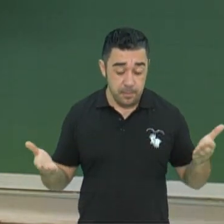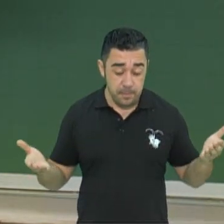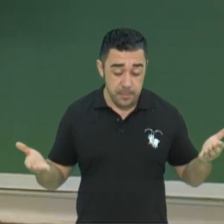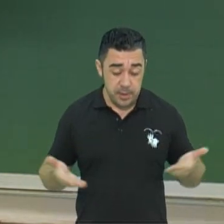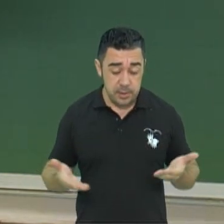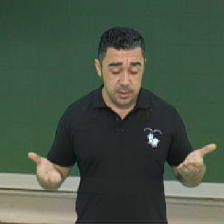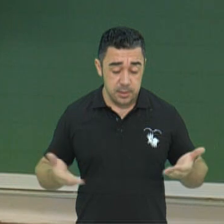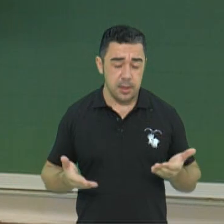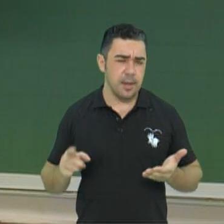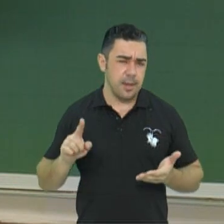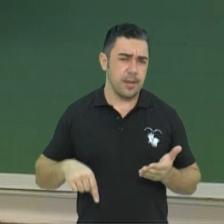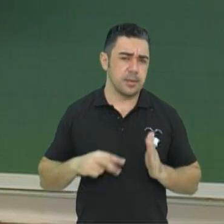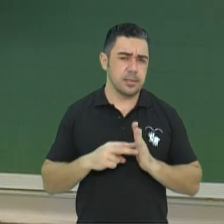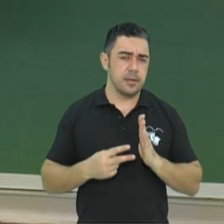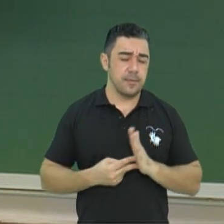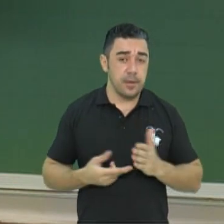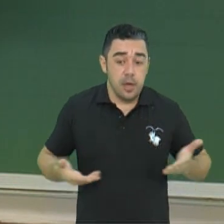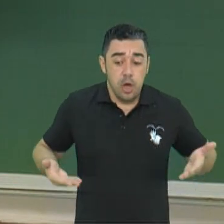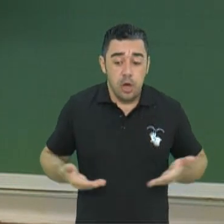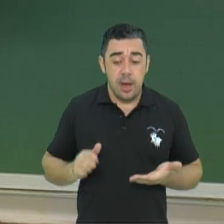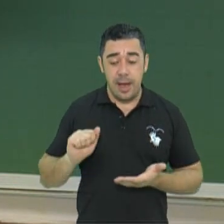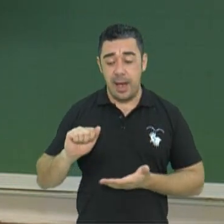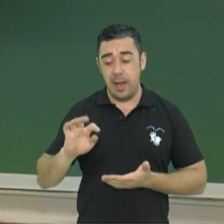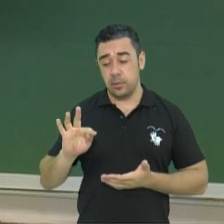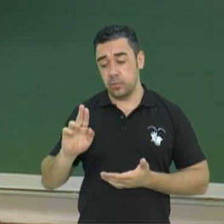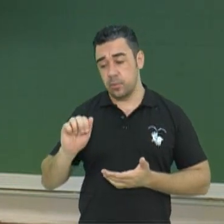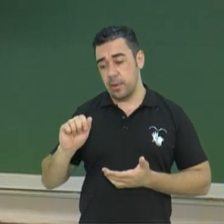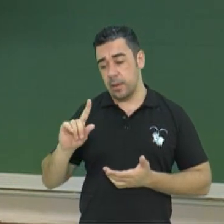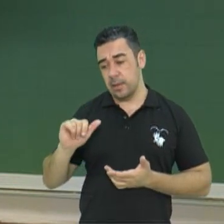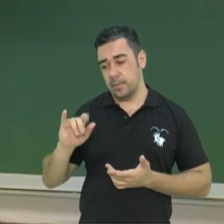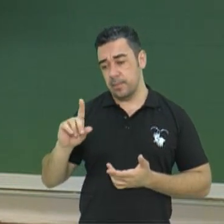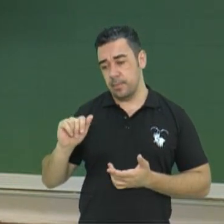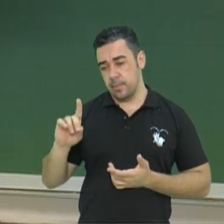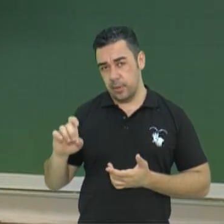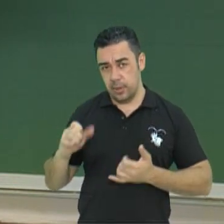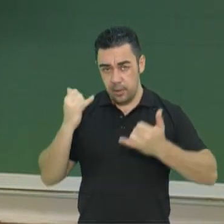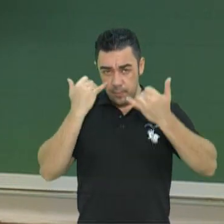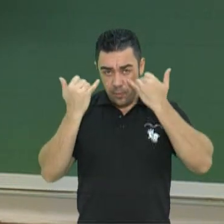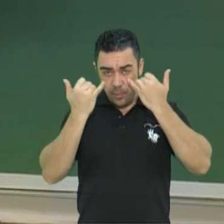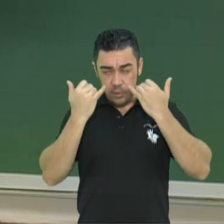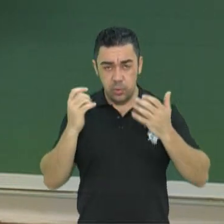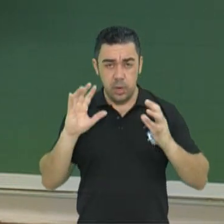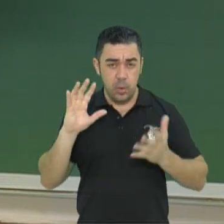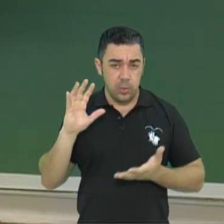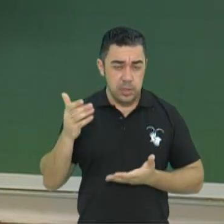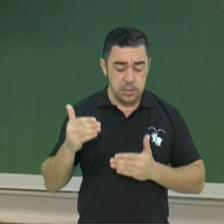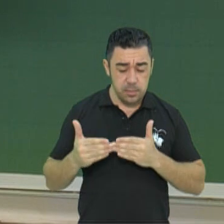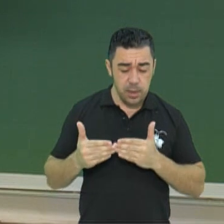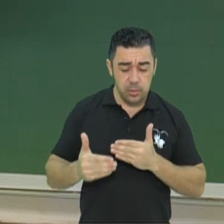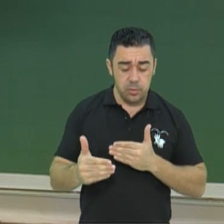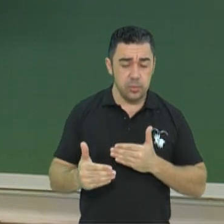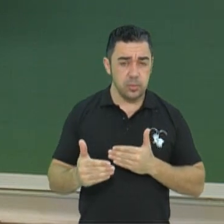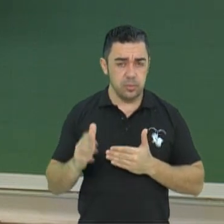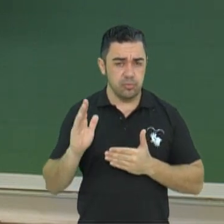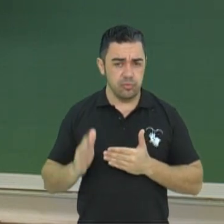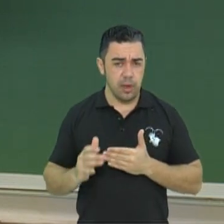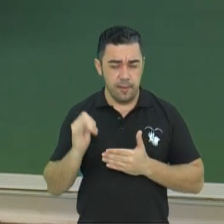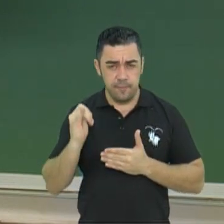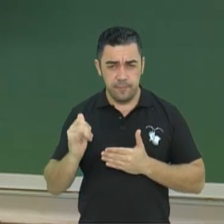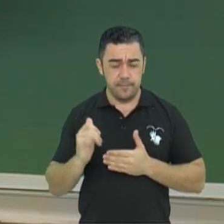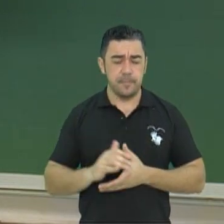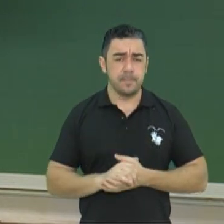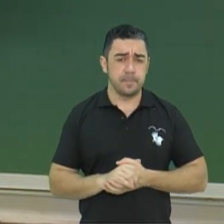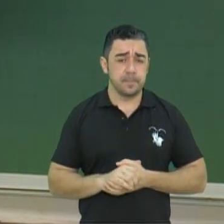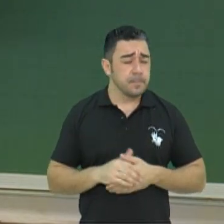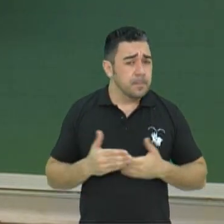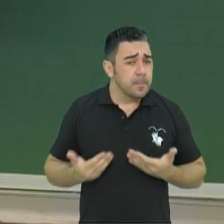presente, ele confere atualidade às informações, certo? Aos fatos mencionados,